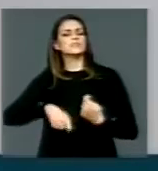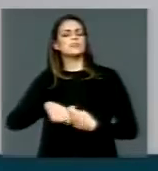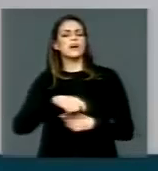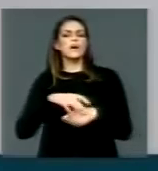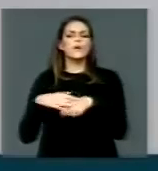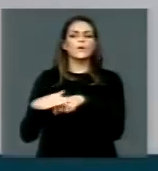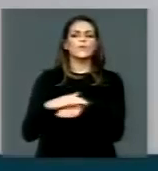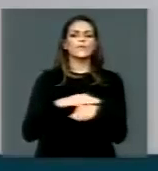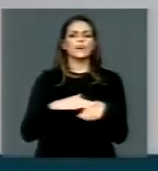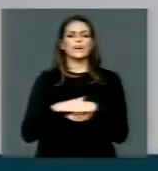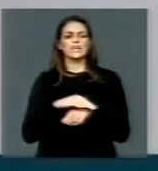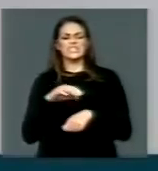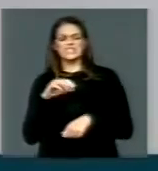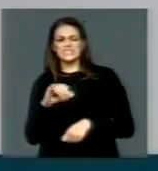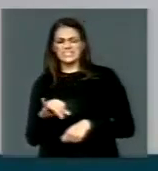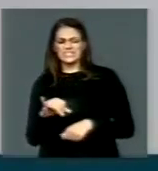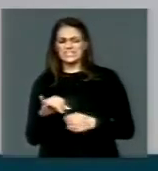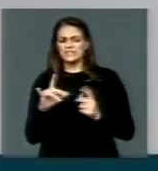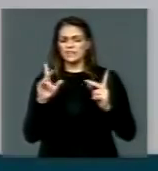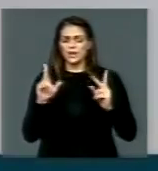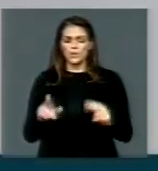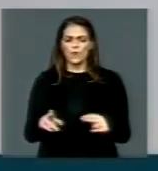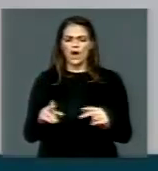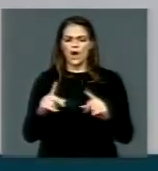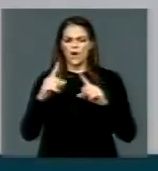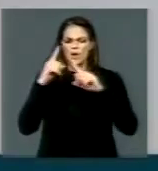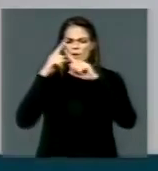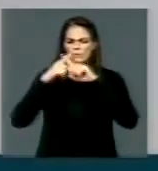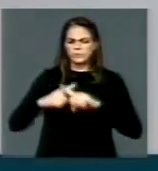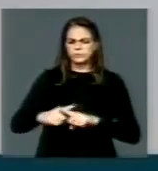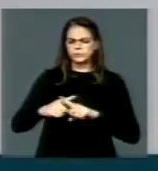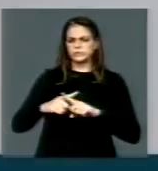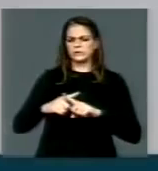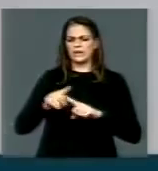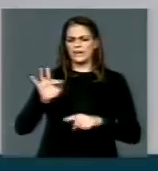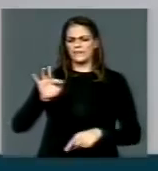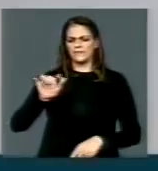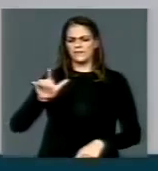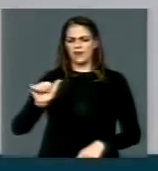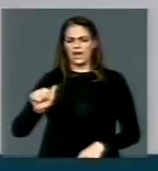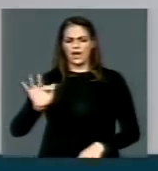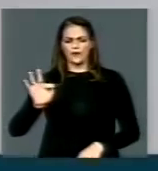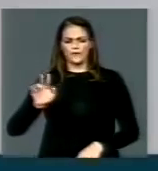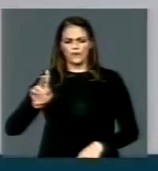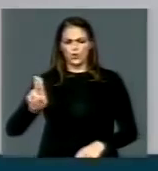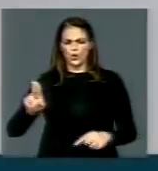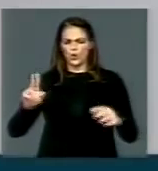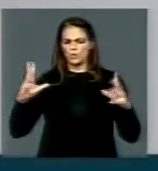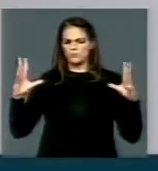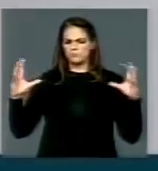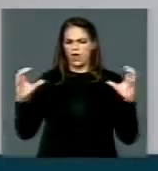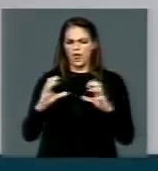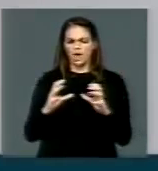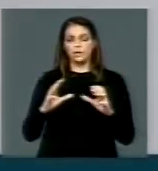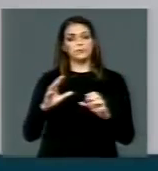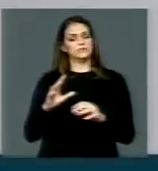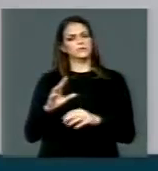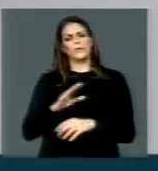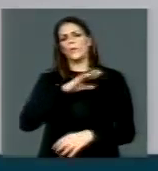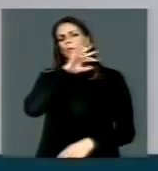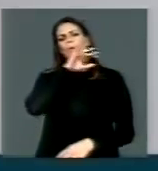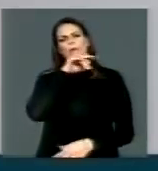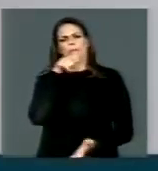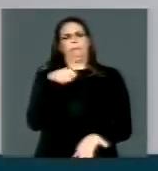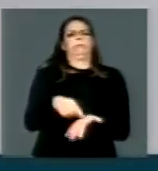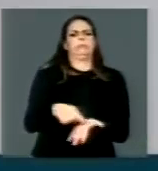instalar um clima de Grenal, de Fla-Flu, de Atlético e Cruzeiro, na questão da flexibilização do horário, com aquele grau de radicalismo,